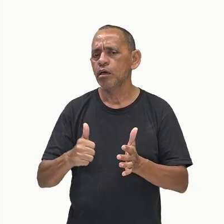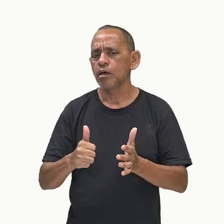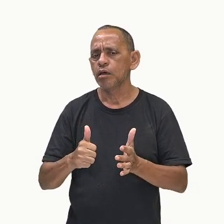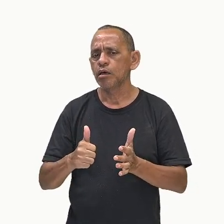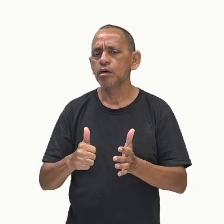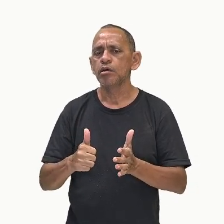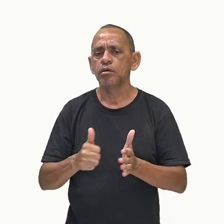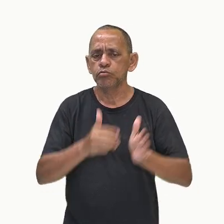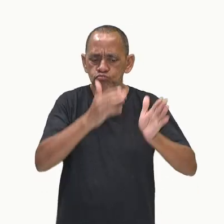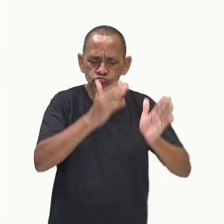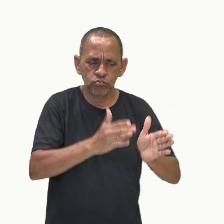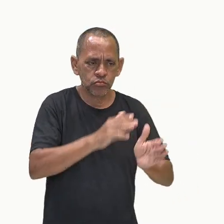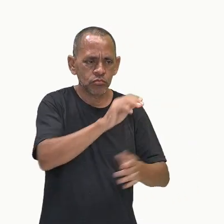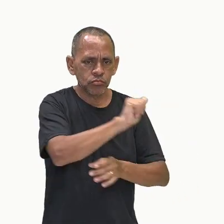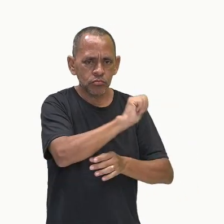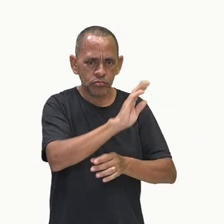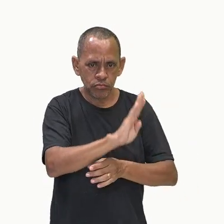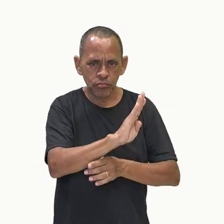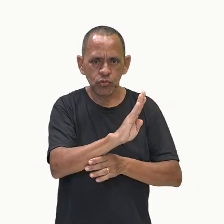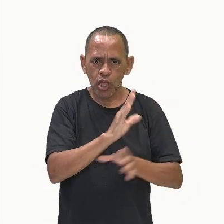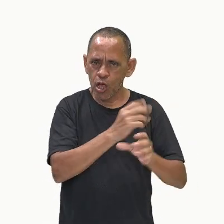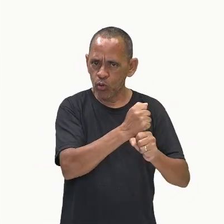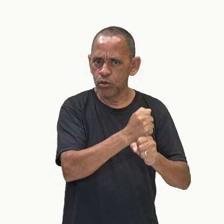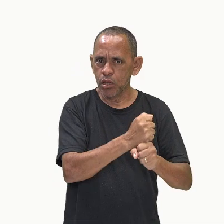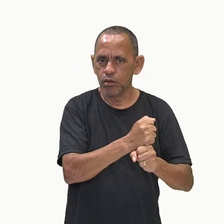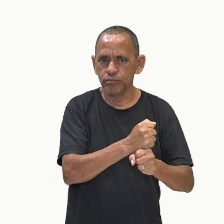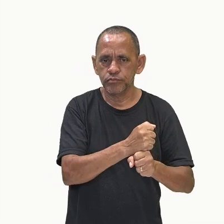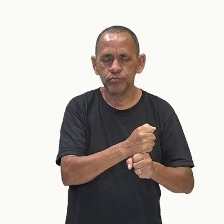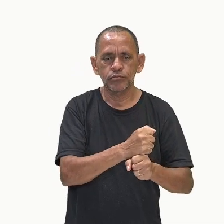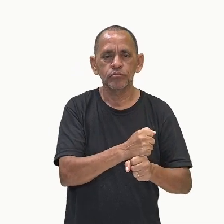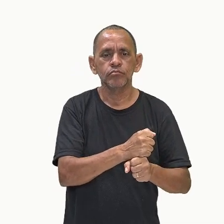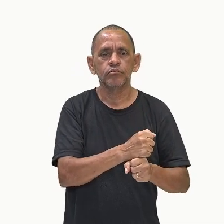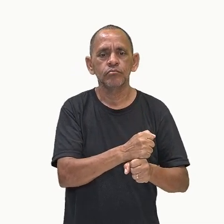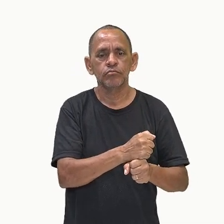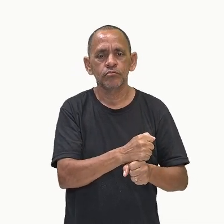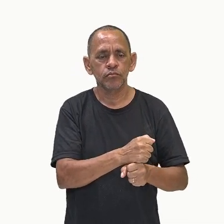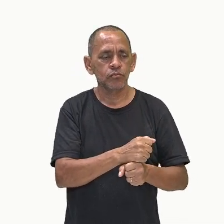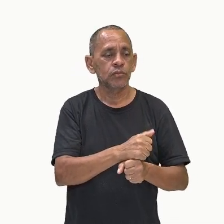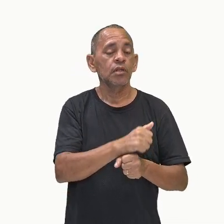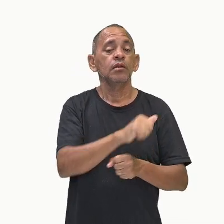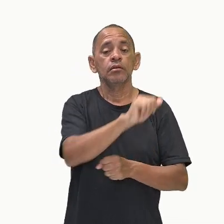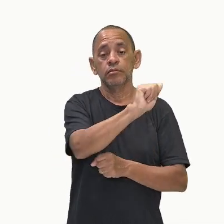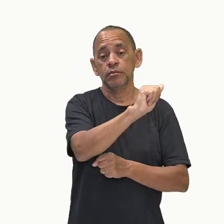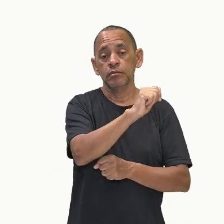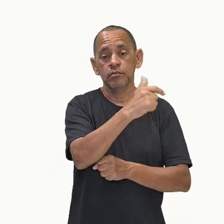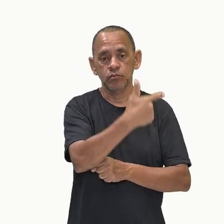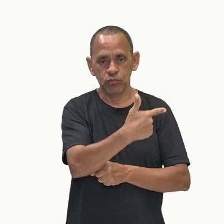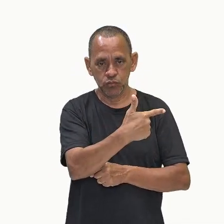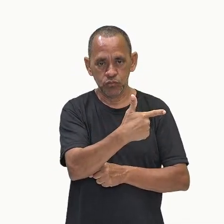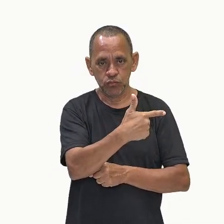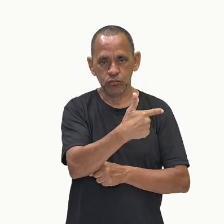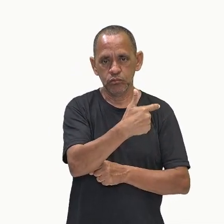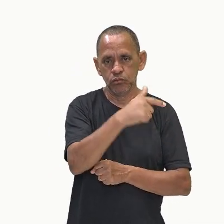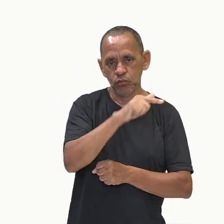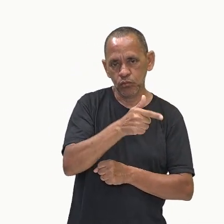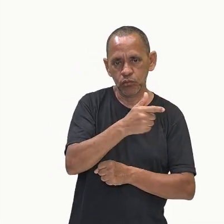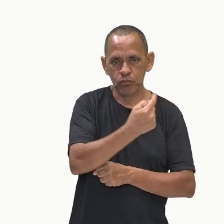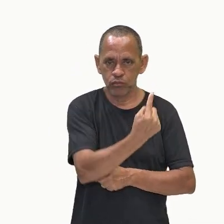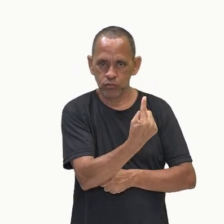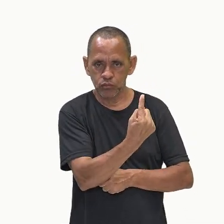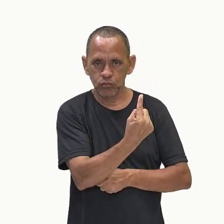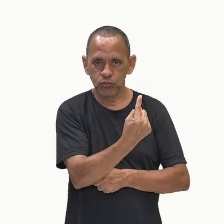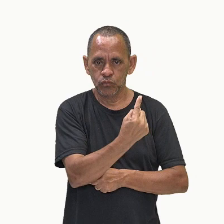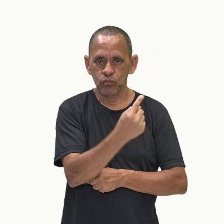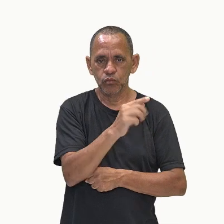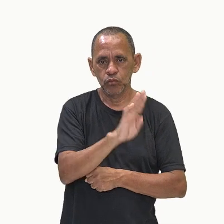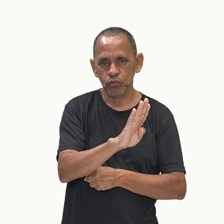de AB. Então, o ponto A é de coordenadas 2 e 1 e o ponto B de coordenadas 2